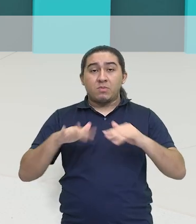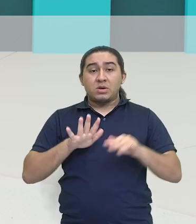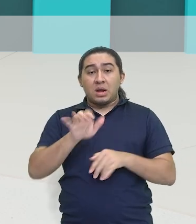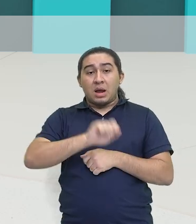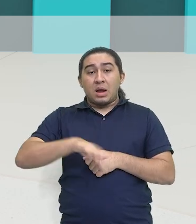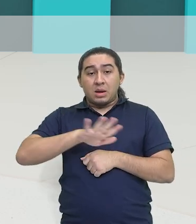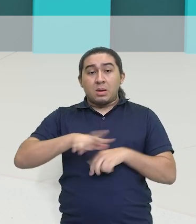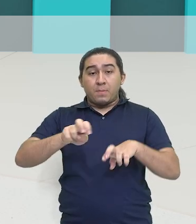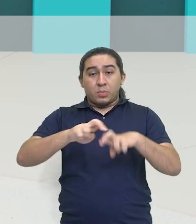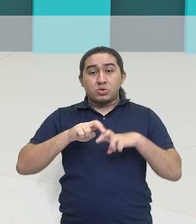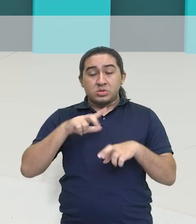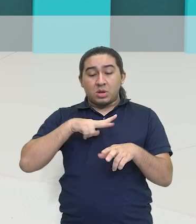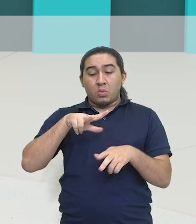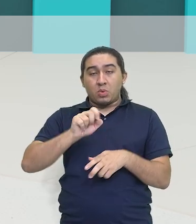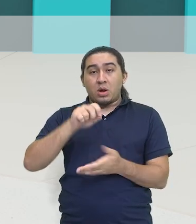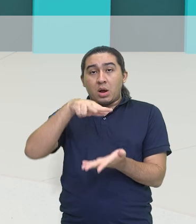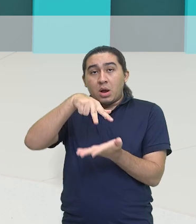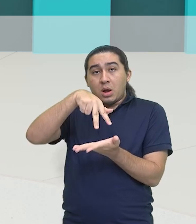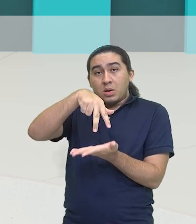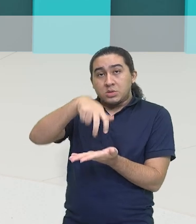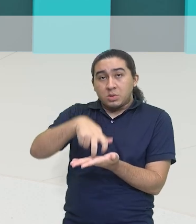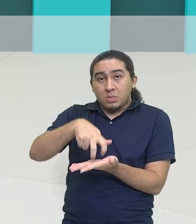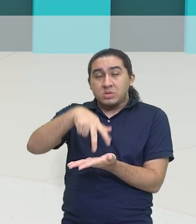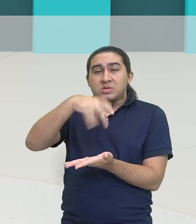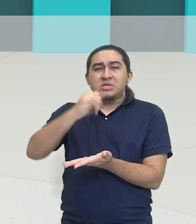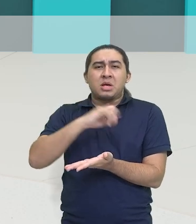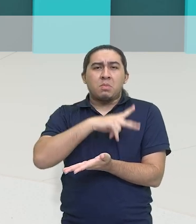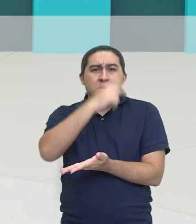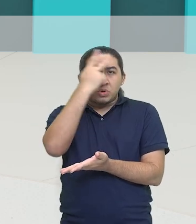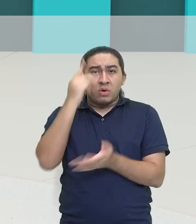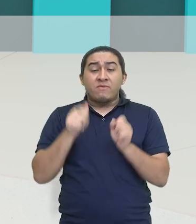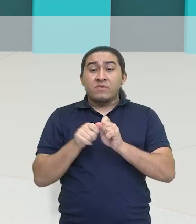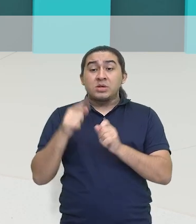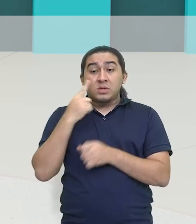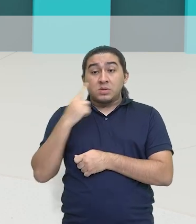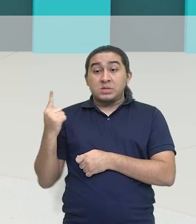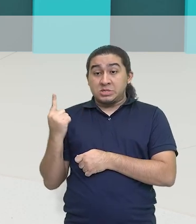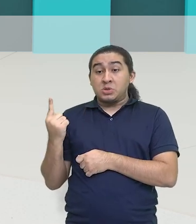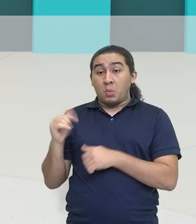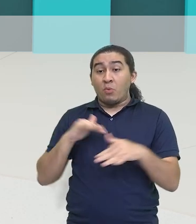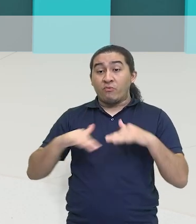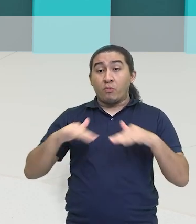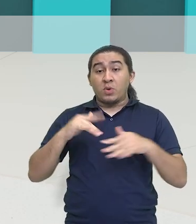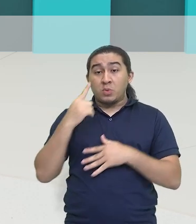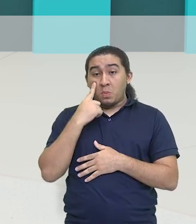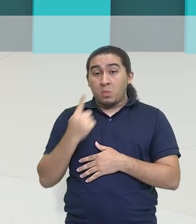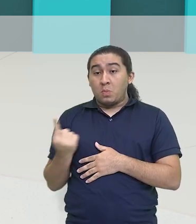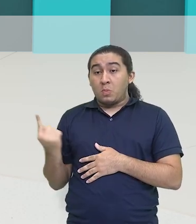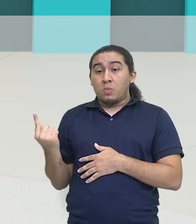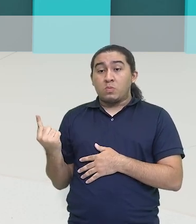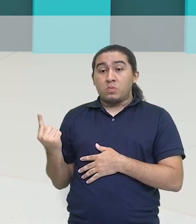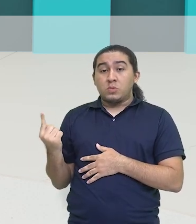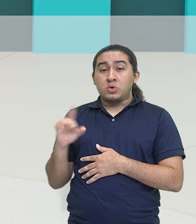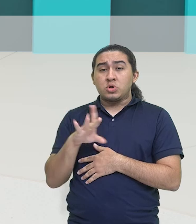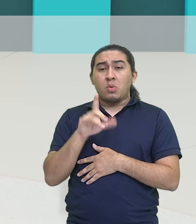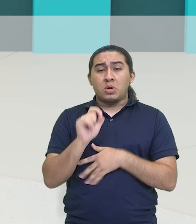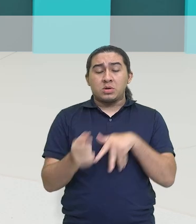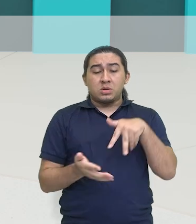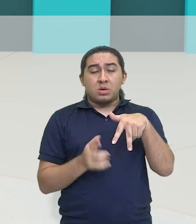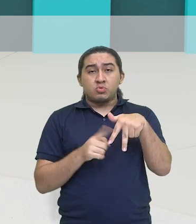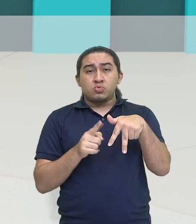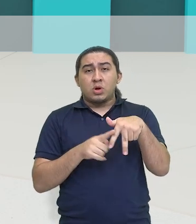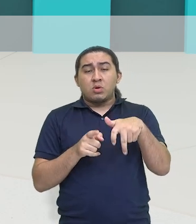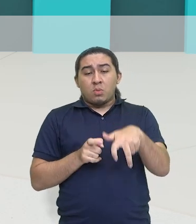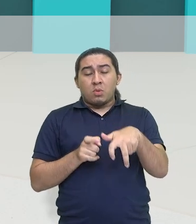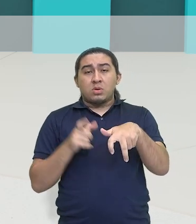que agachamento, tá? Quando você faz agachamento, basta ficar com os joelhos